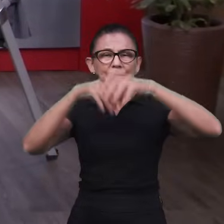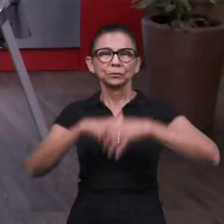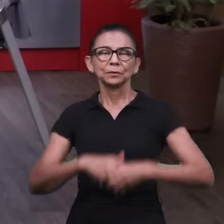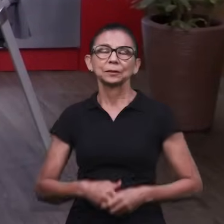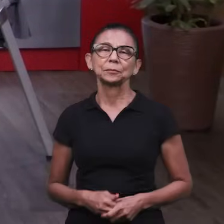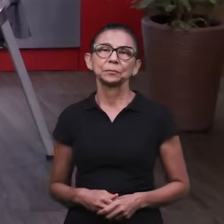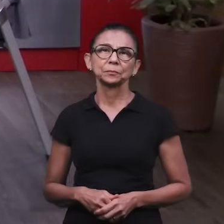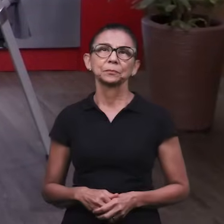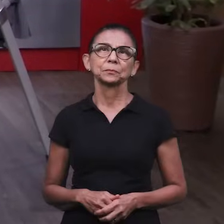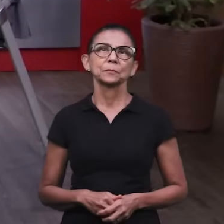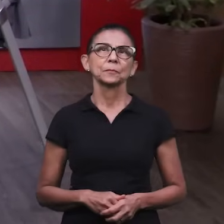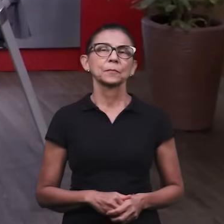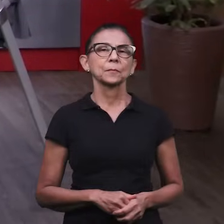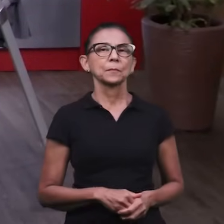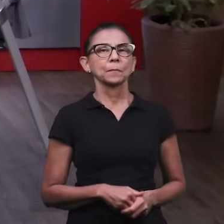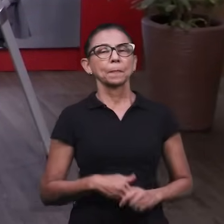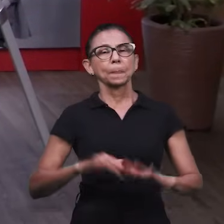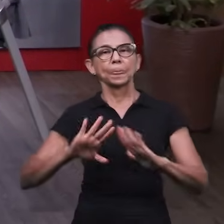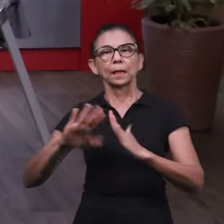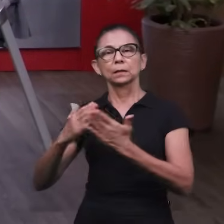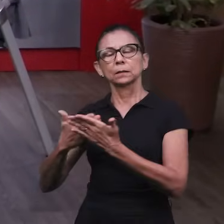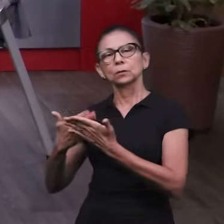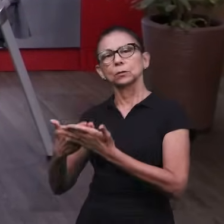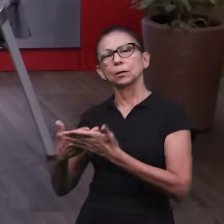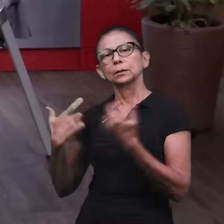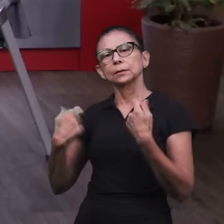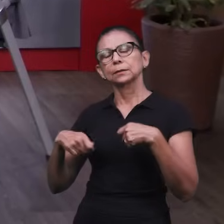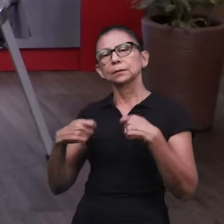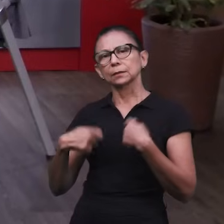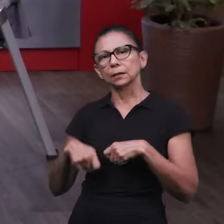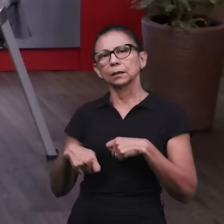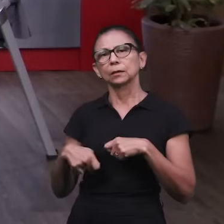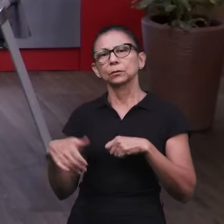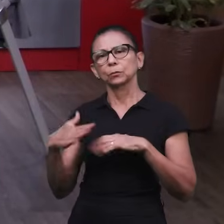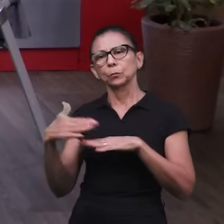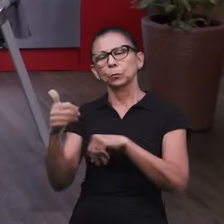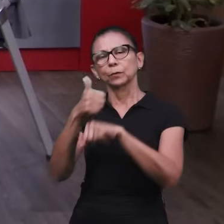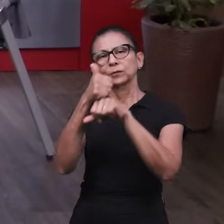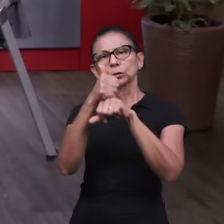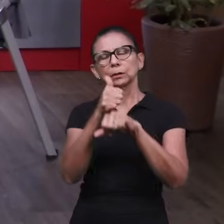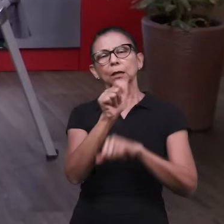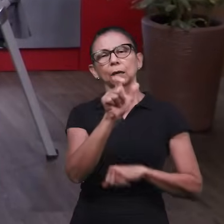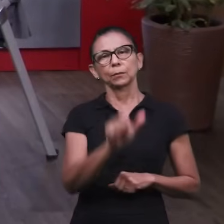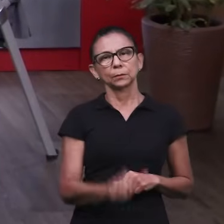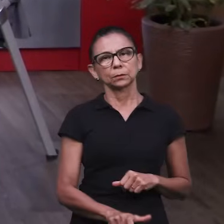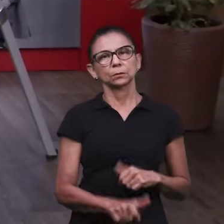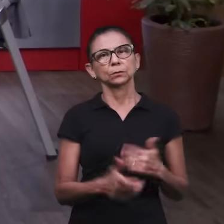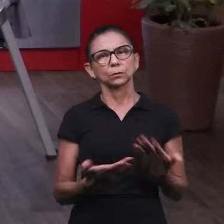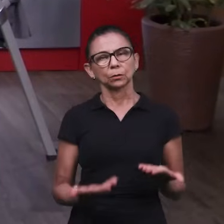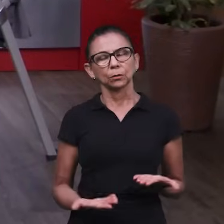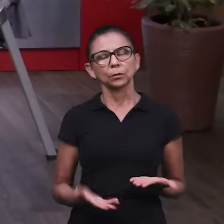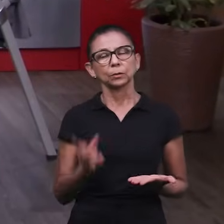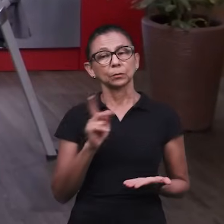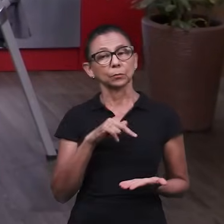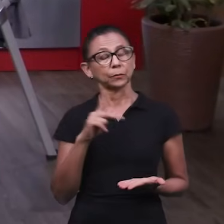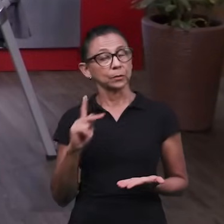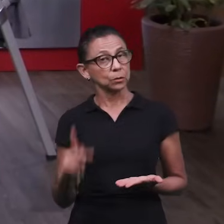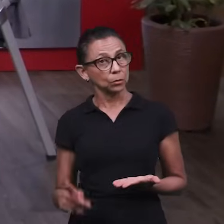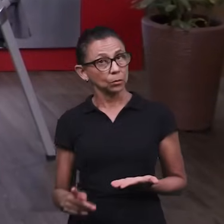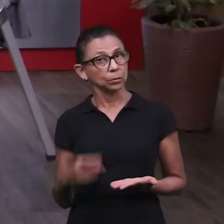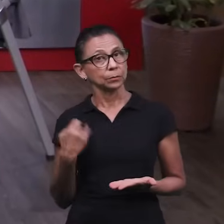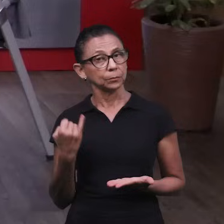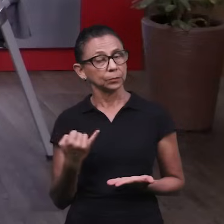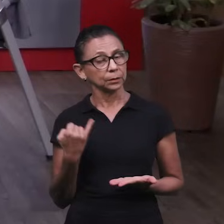né? Que auxilia tanto profissionais, professores, com relação